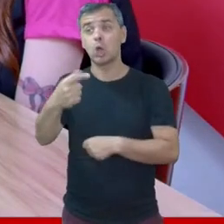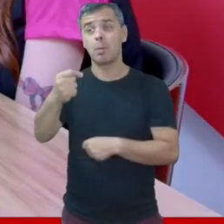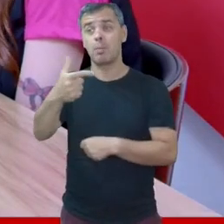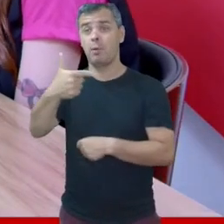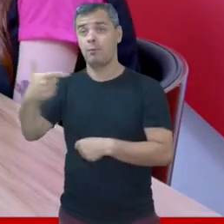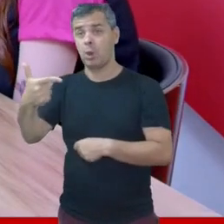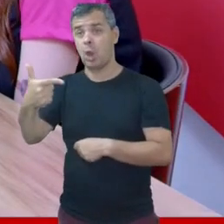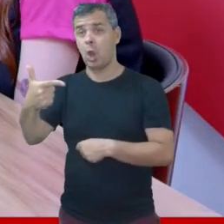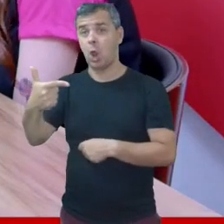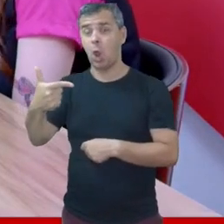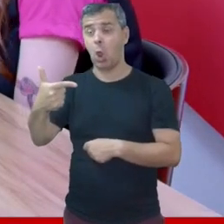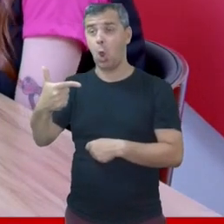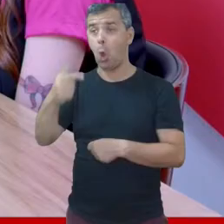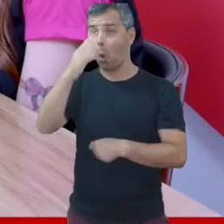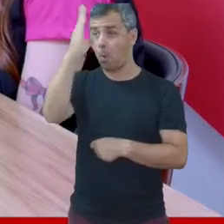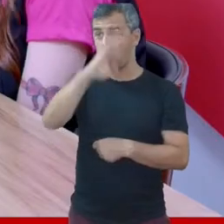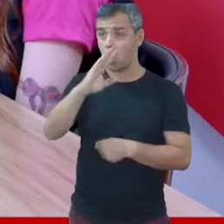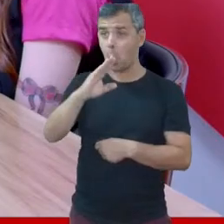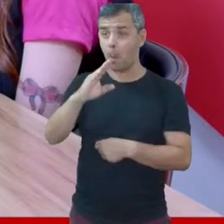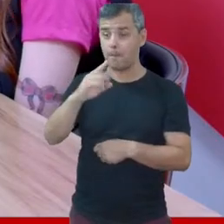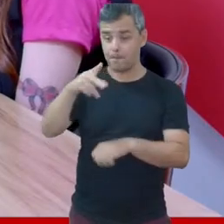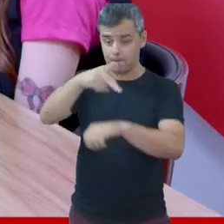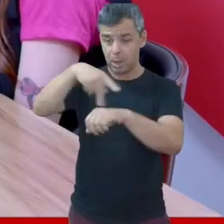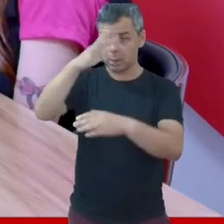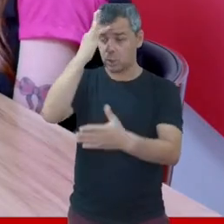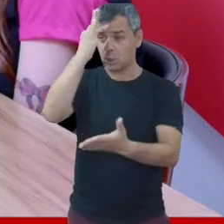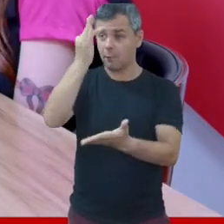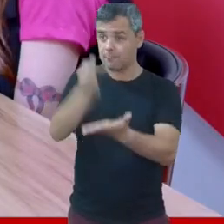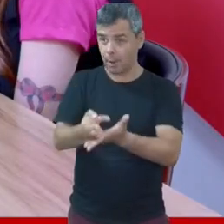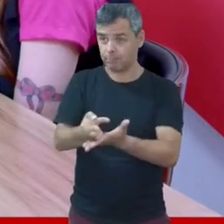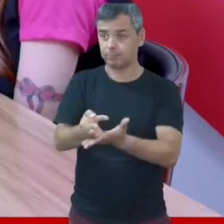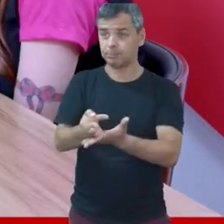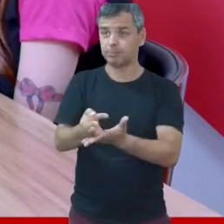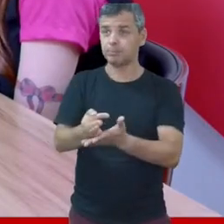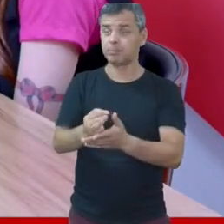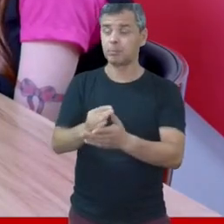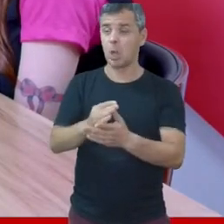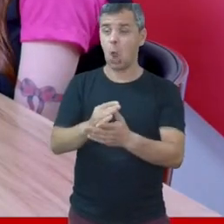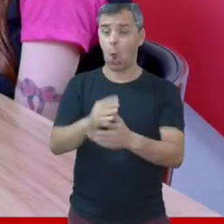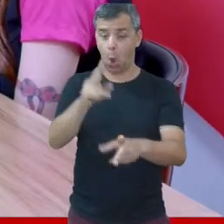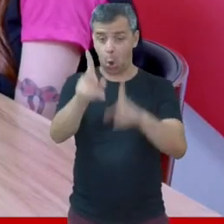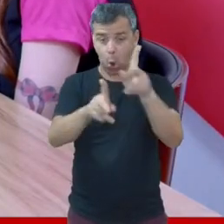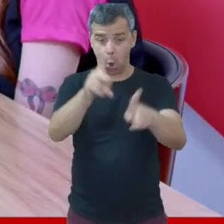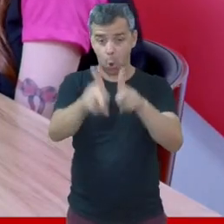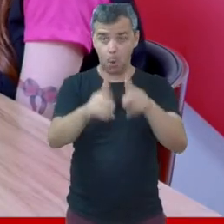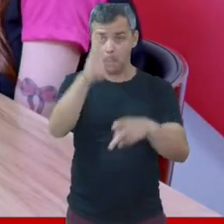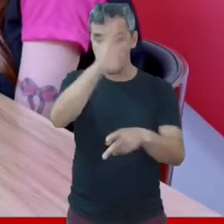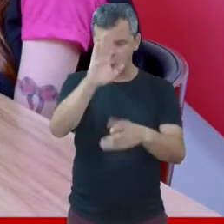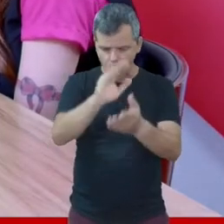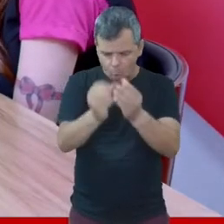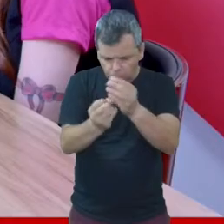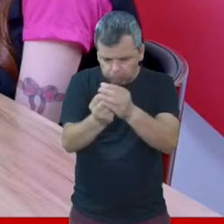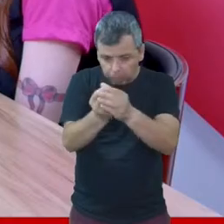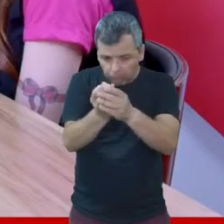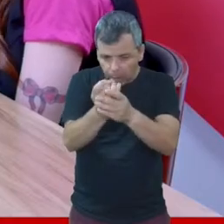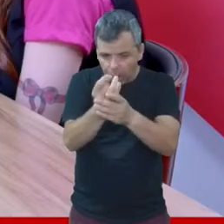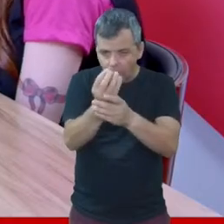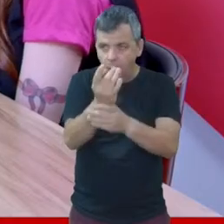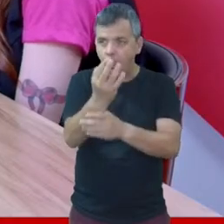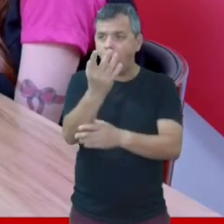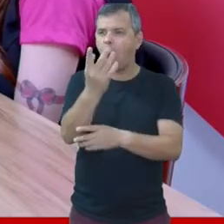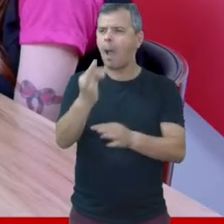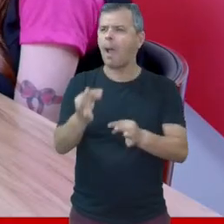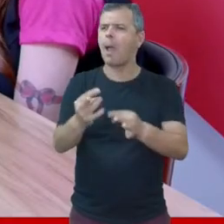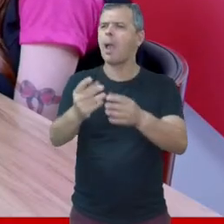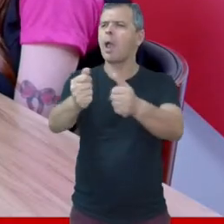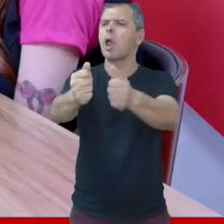Brasil viu, é um gente? país de fé. É um país de fé. Muito, muito, muito. O povo brasileiro tem desde a sua origem, né? Em